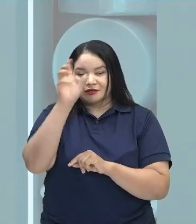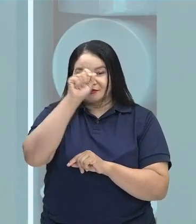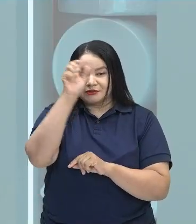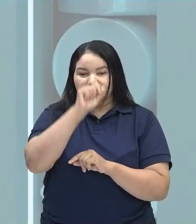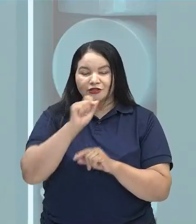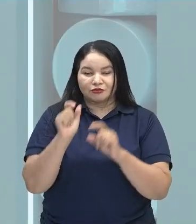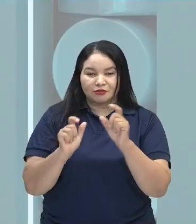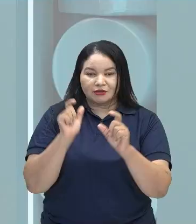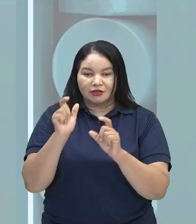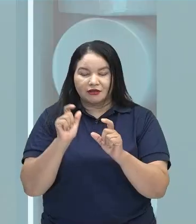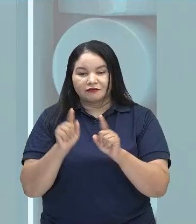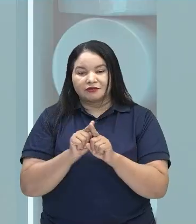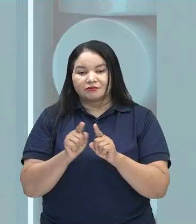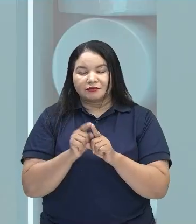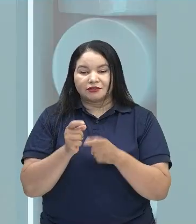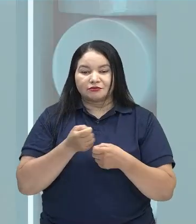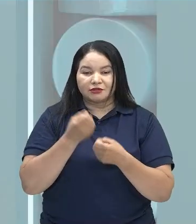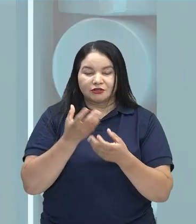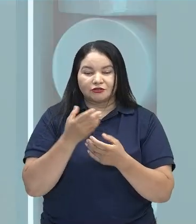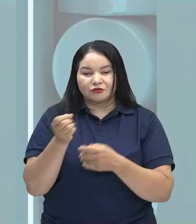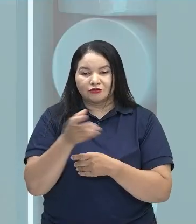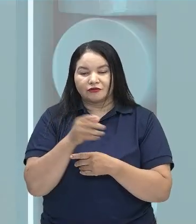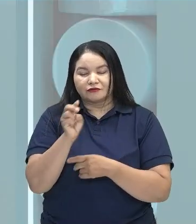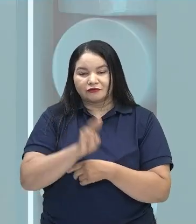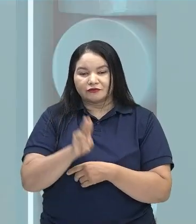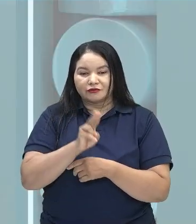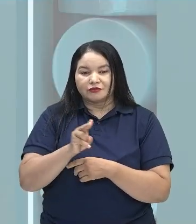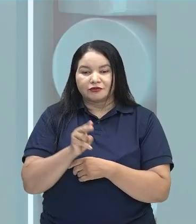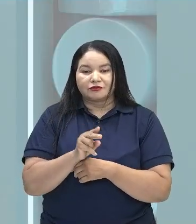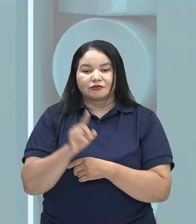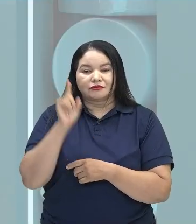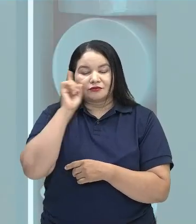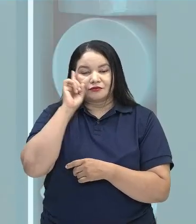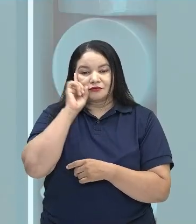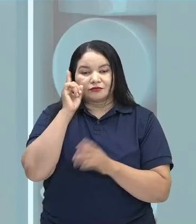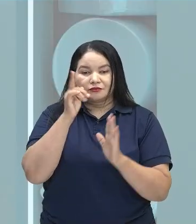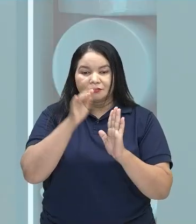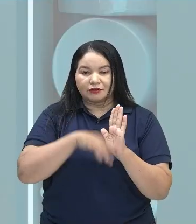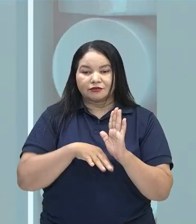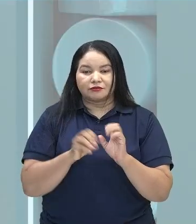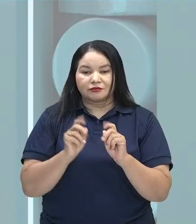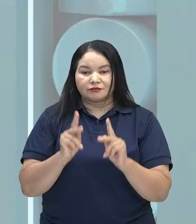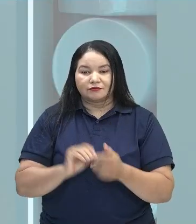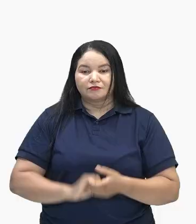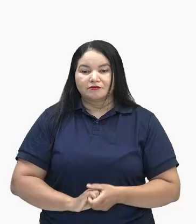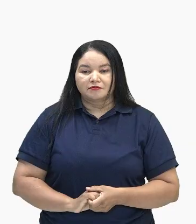palavras e expressões novas e que você possa utilizar nos seus textos persuasivos.